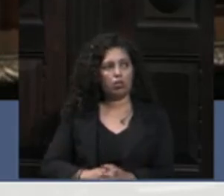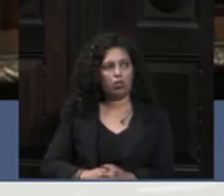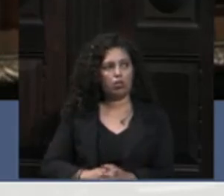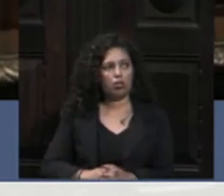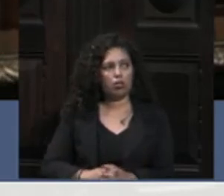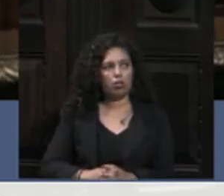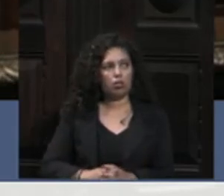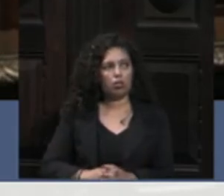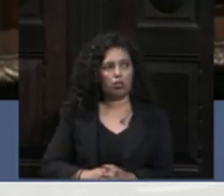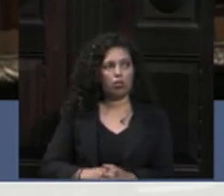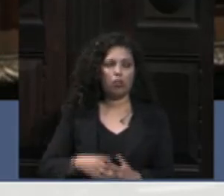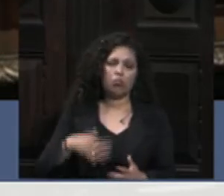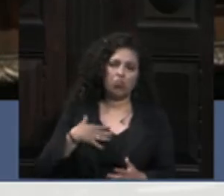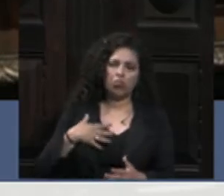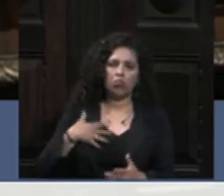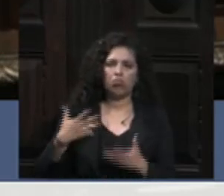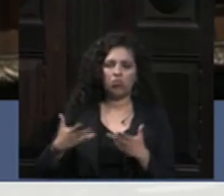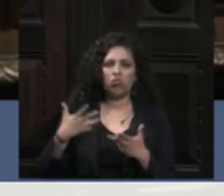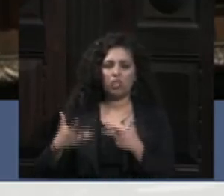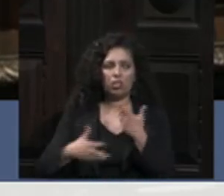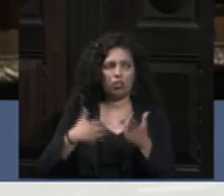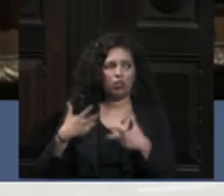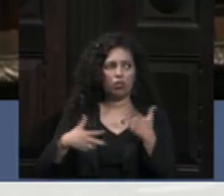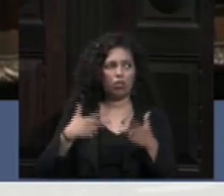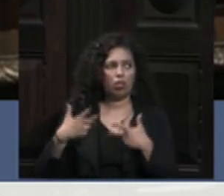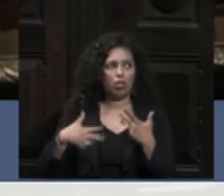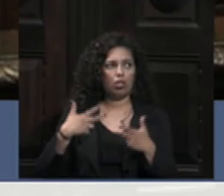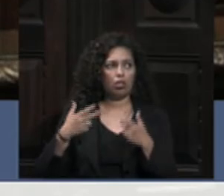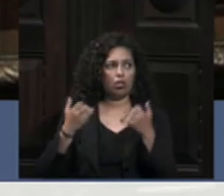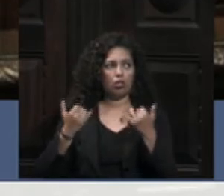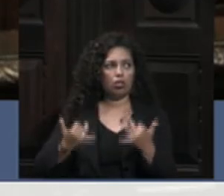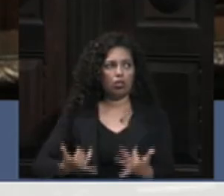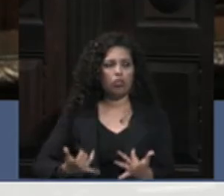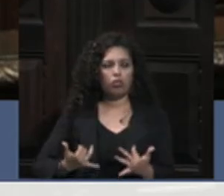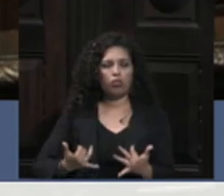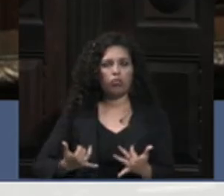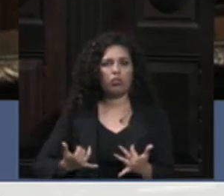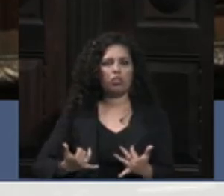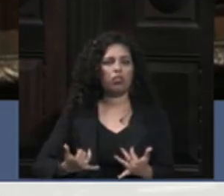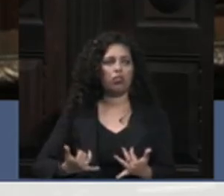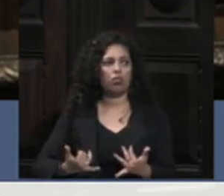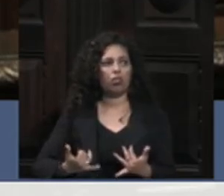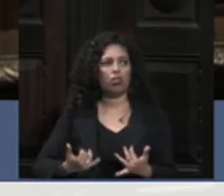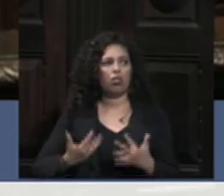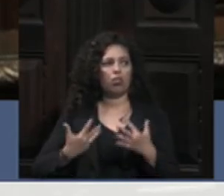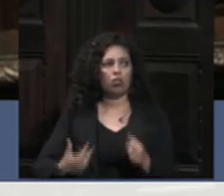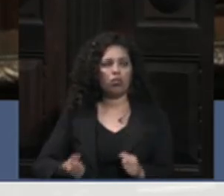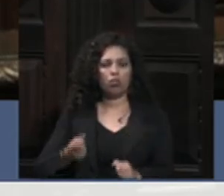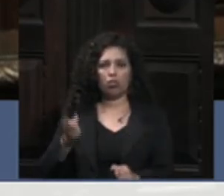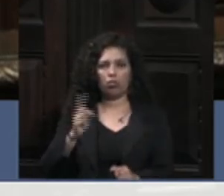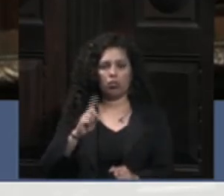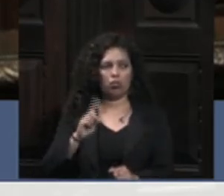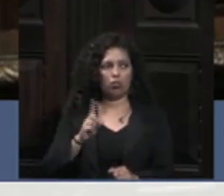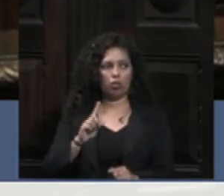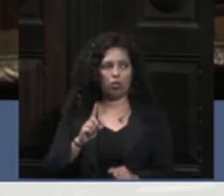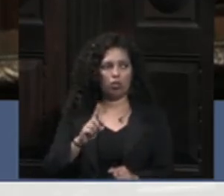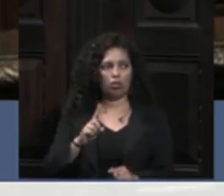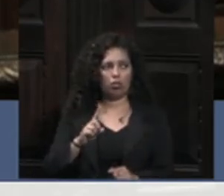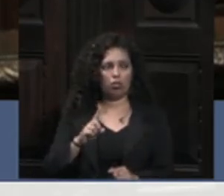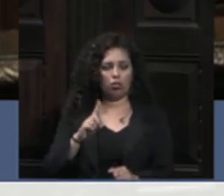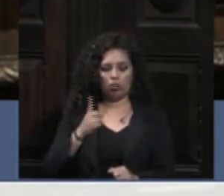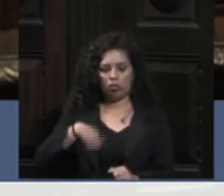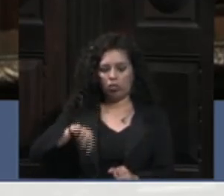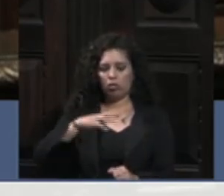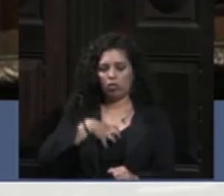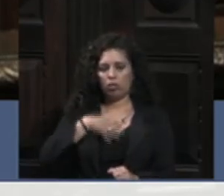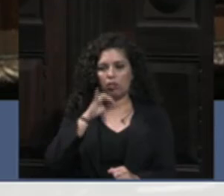está exatamente incorrendo numa ilegalidade, o que nós temos que